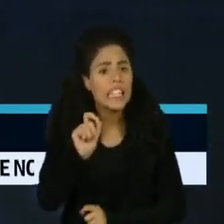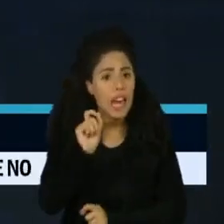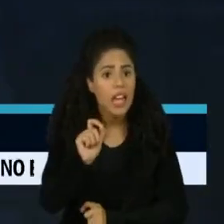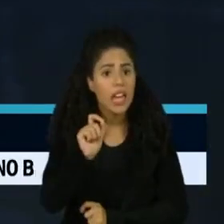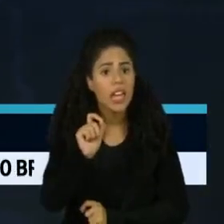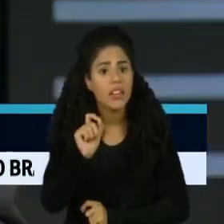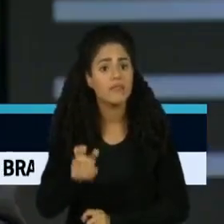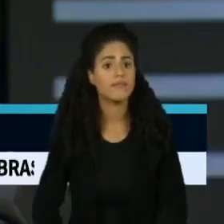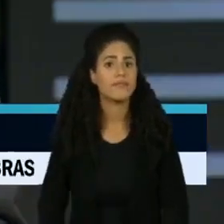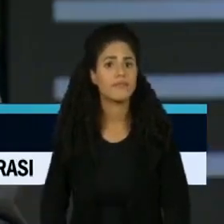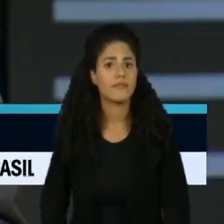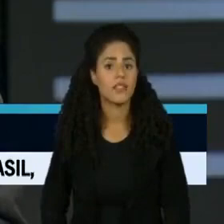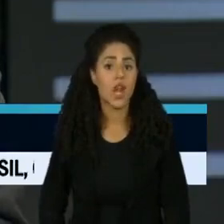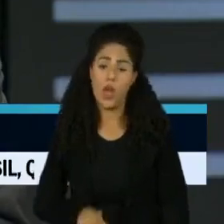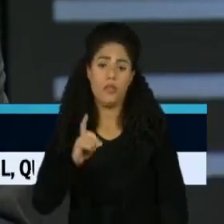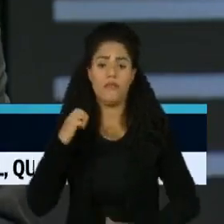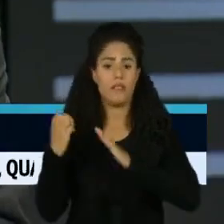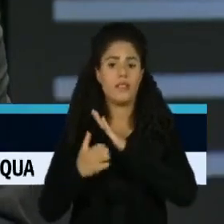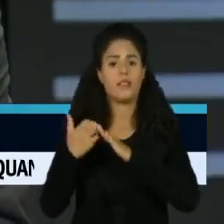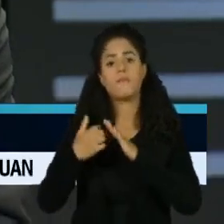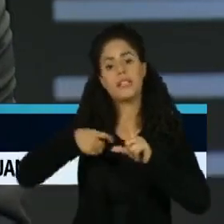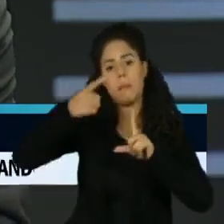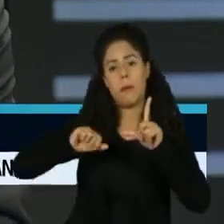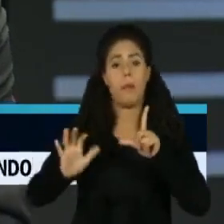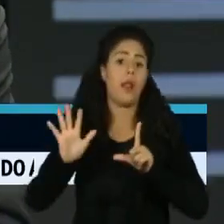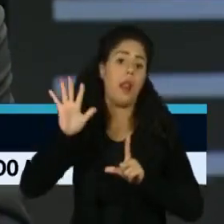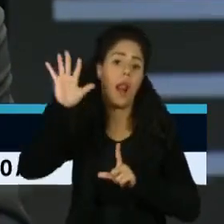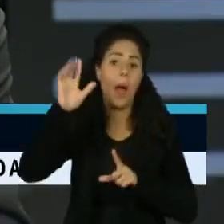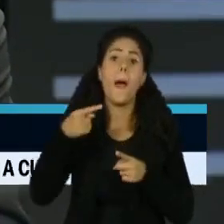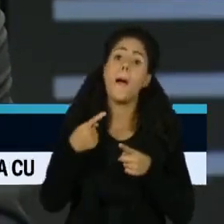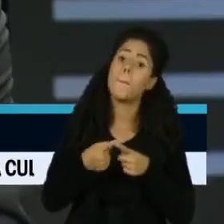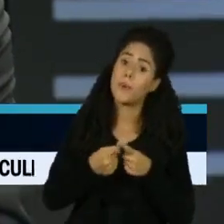renda fixa, né? Quem colocou na época certa, né? Porque